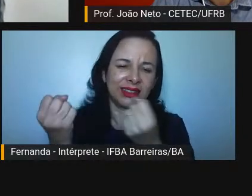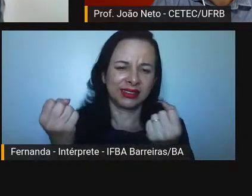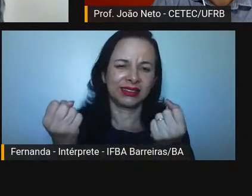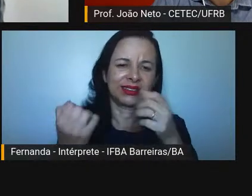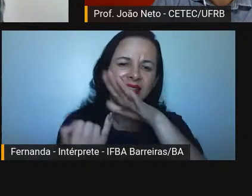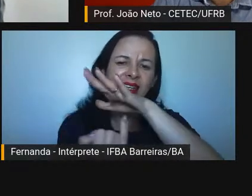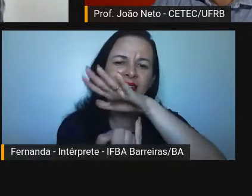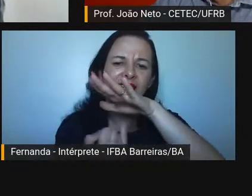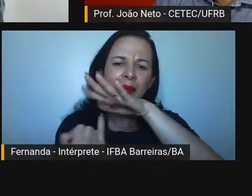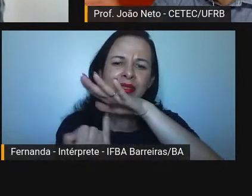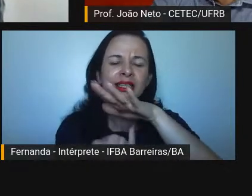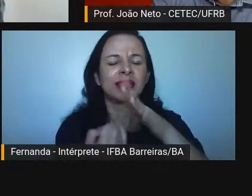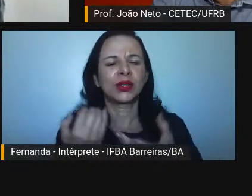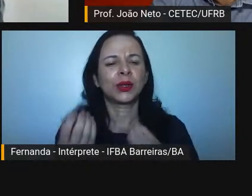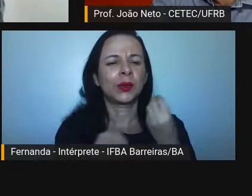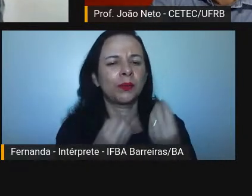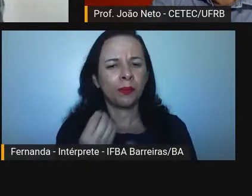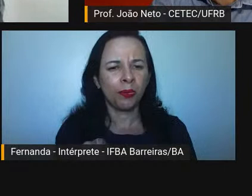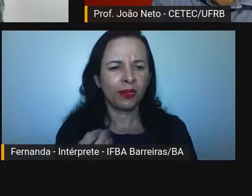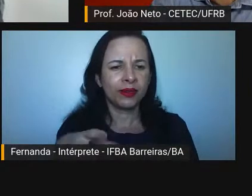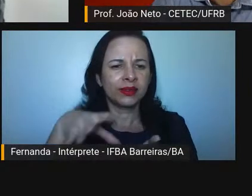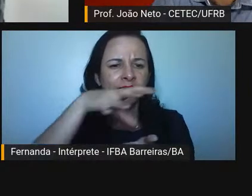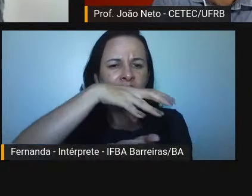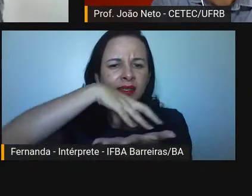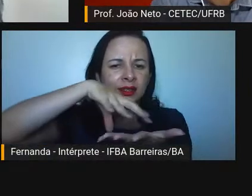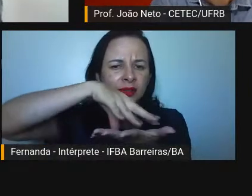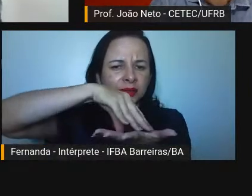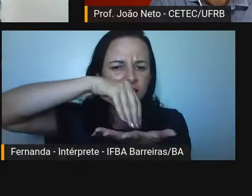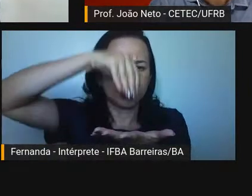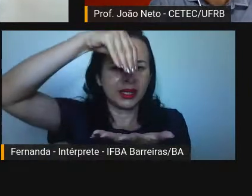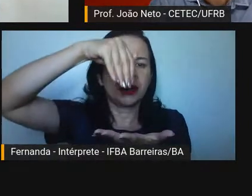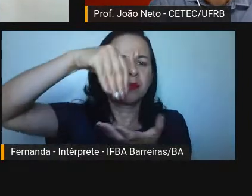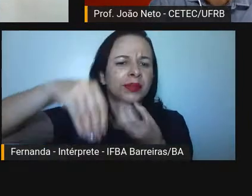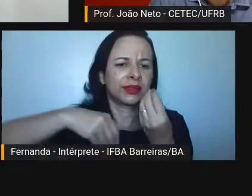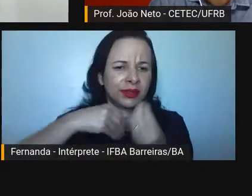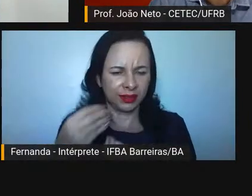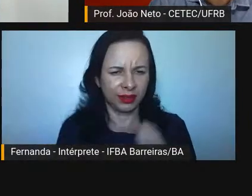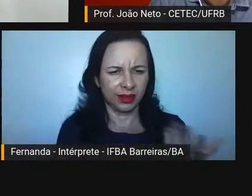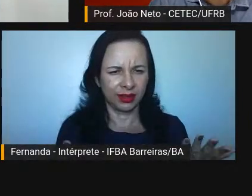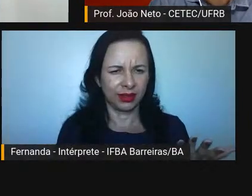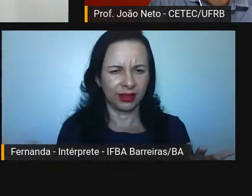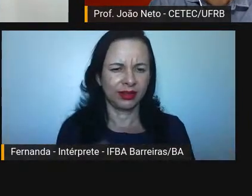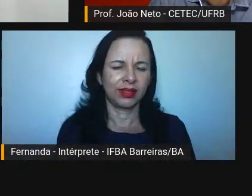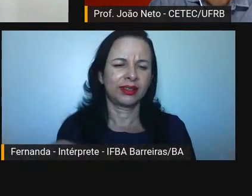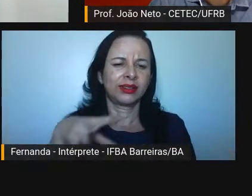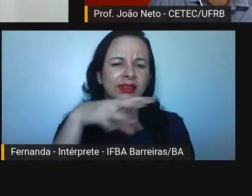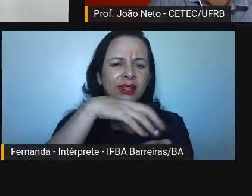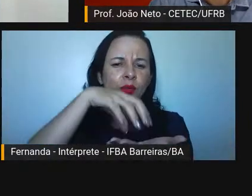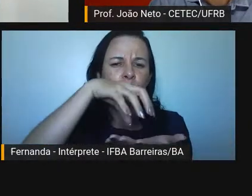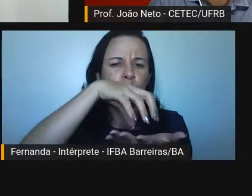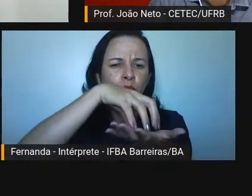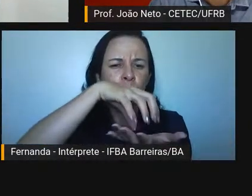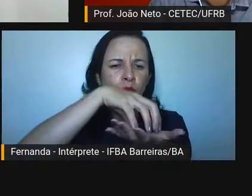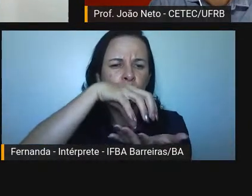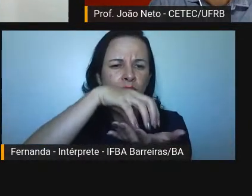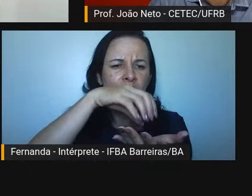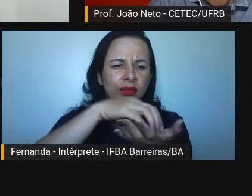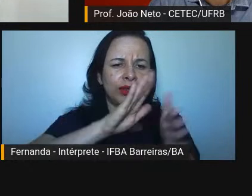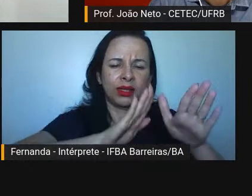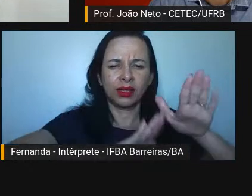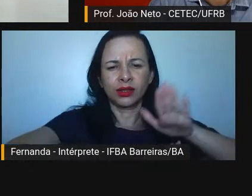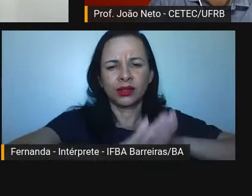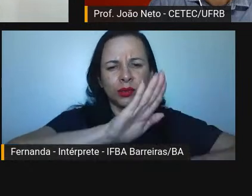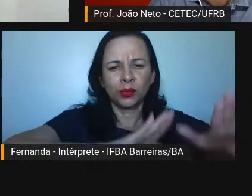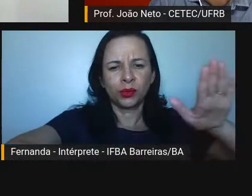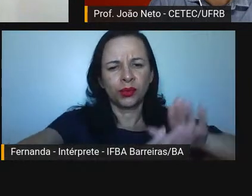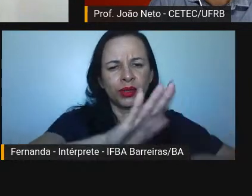E desde que o Nápoles foi o Napoli para quem não conhece é o novo que eu fique cuidar das de